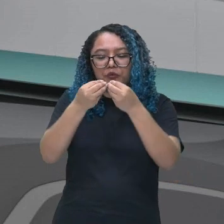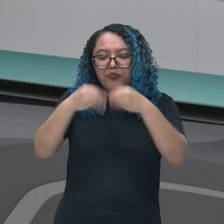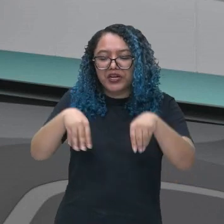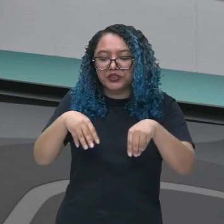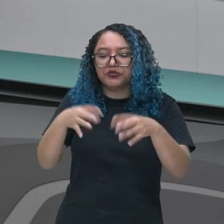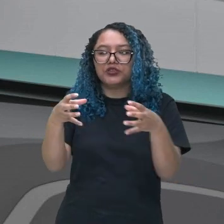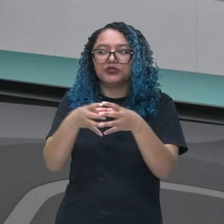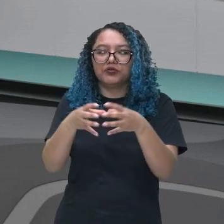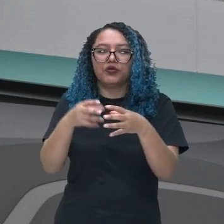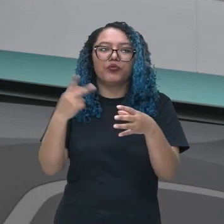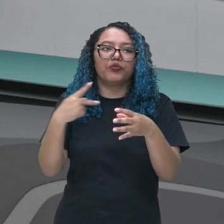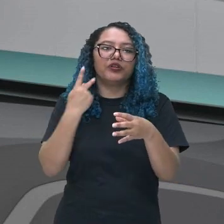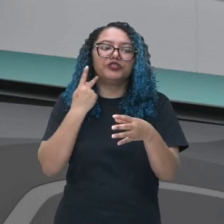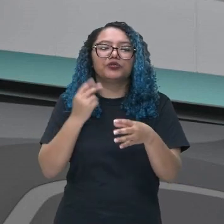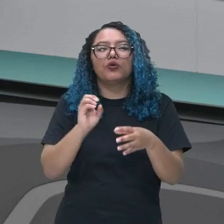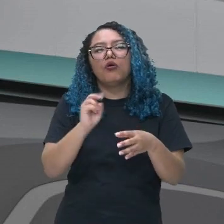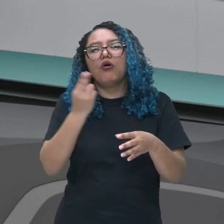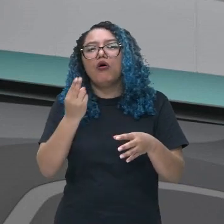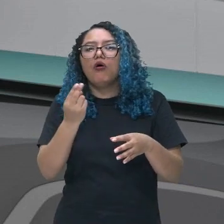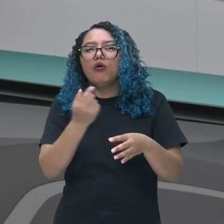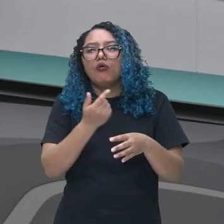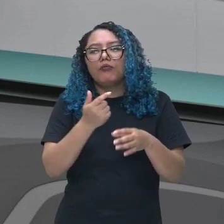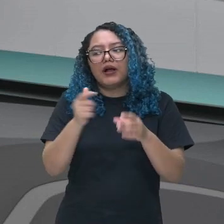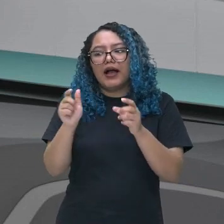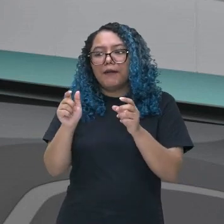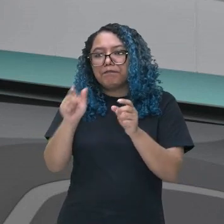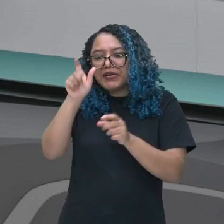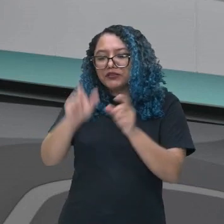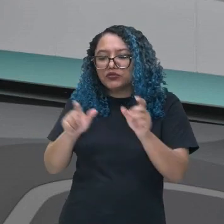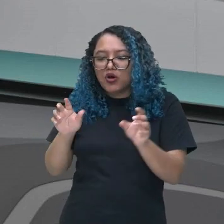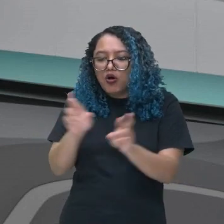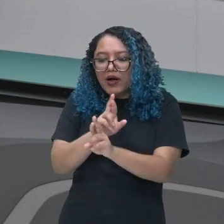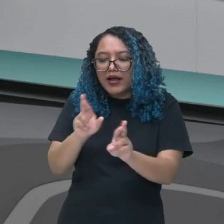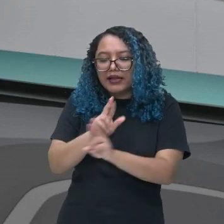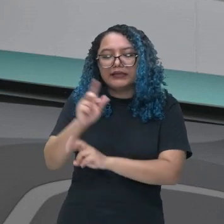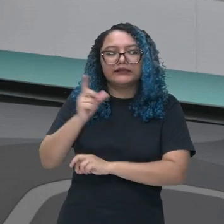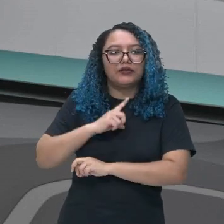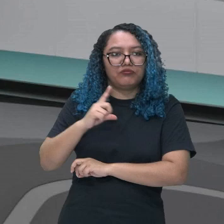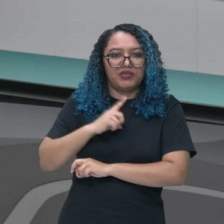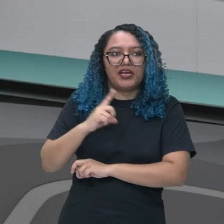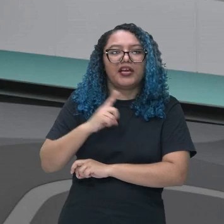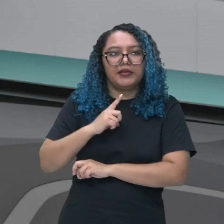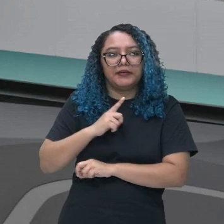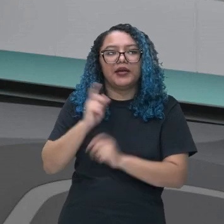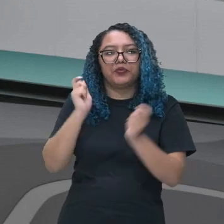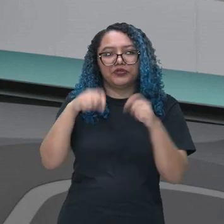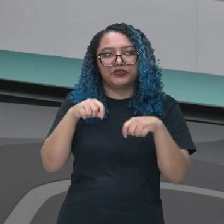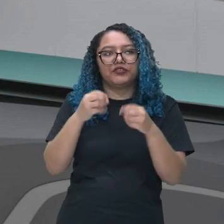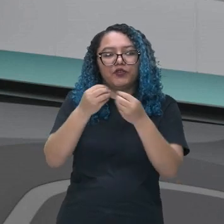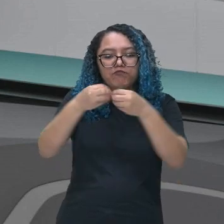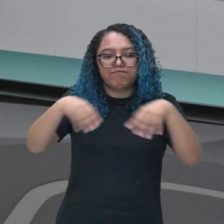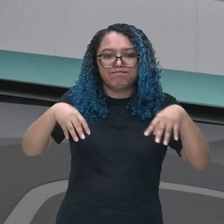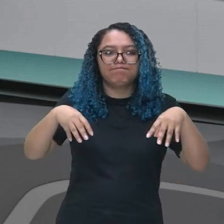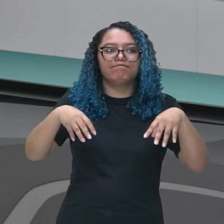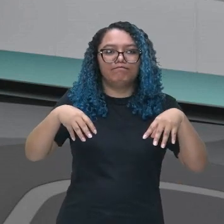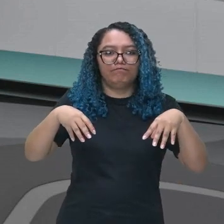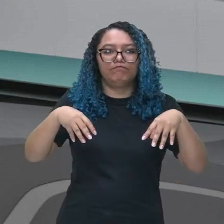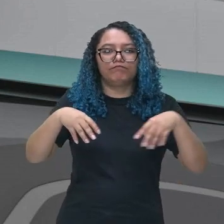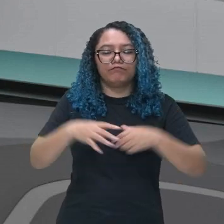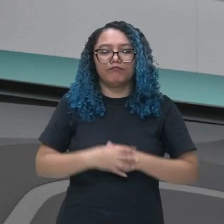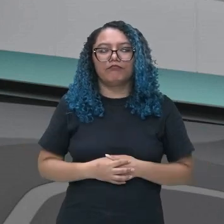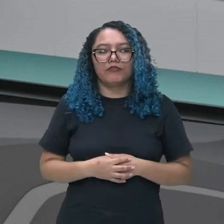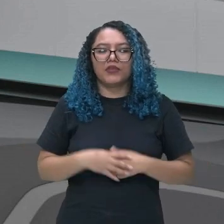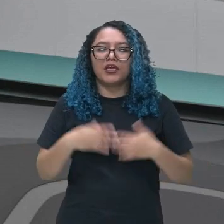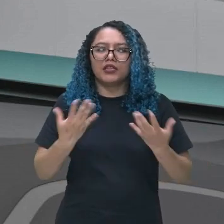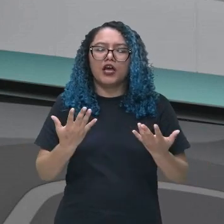pessoas relacionadas a esse meio. Então, vocês podem verificar que quando estamos em meio a